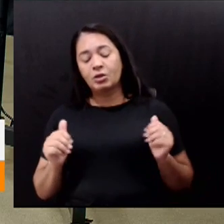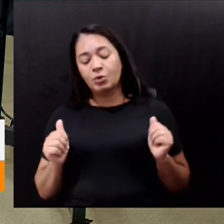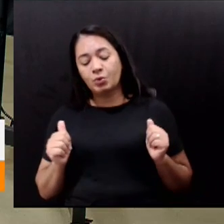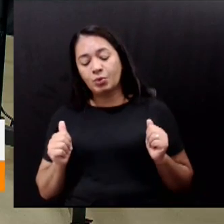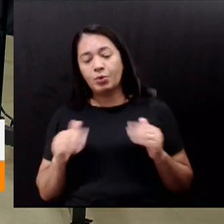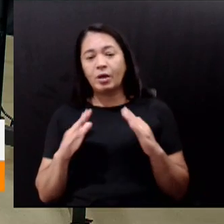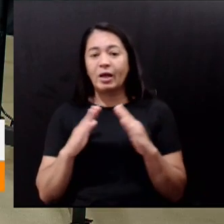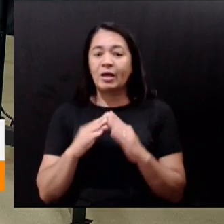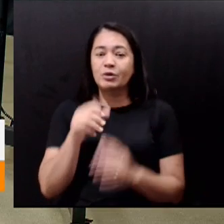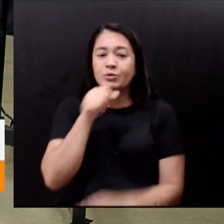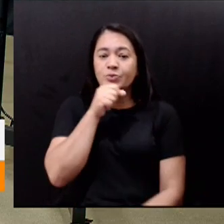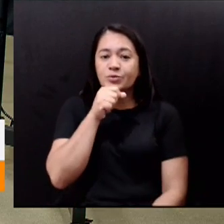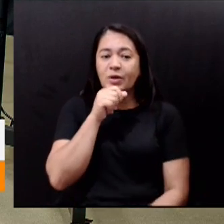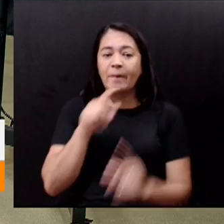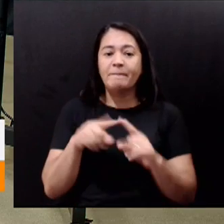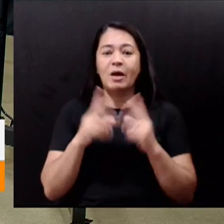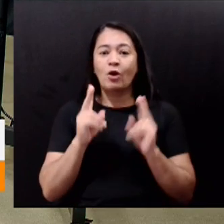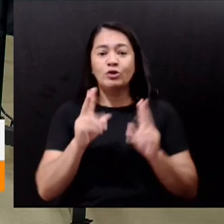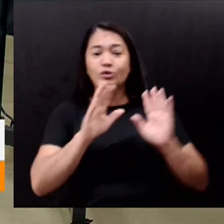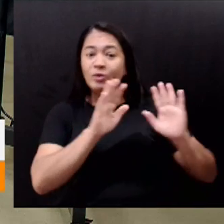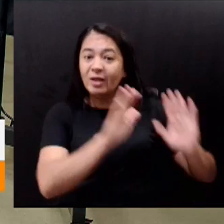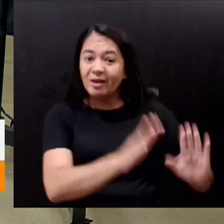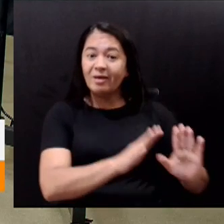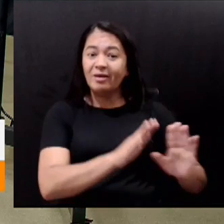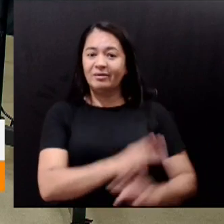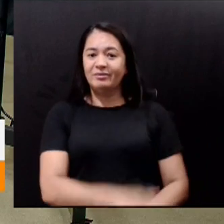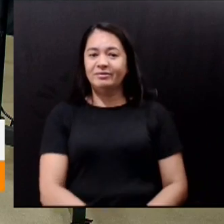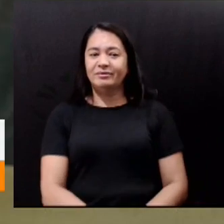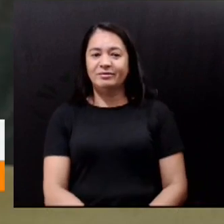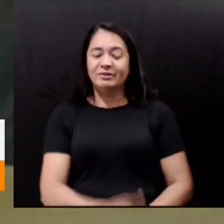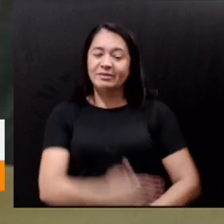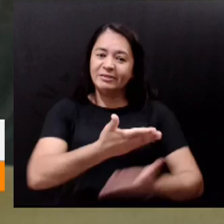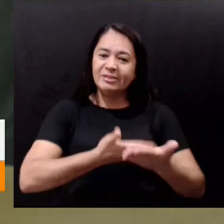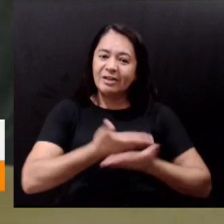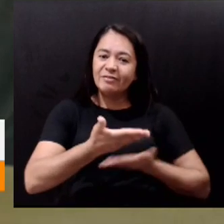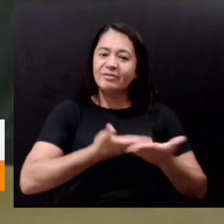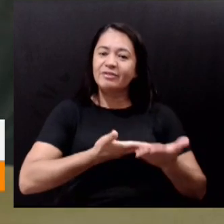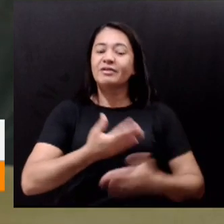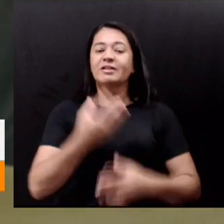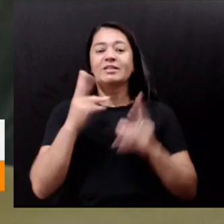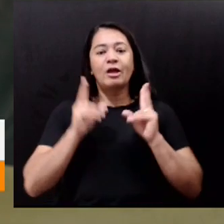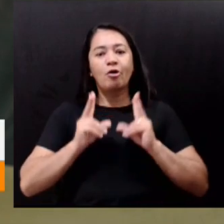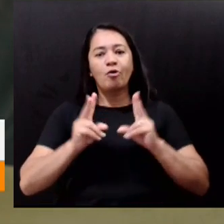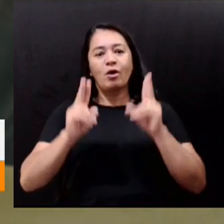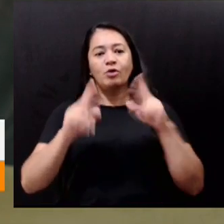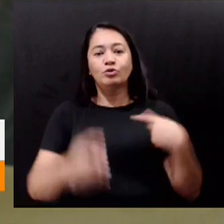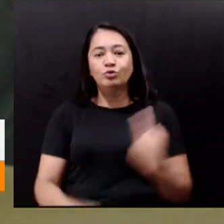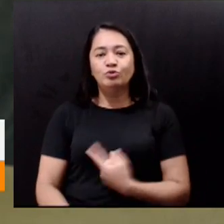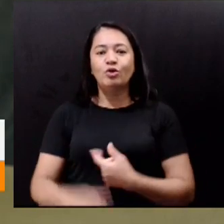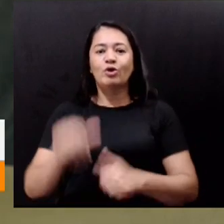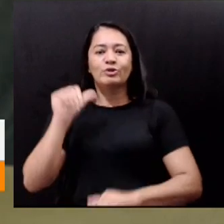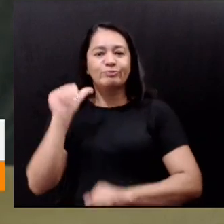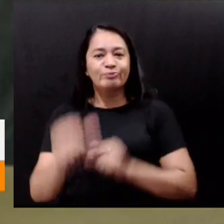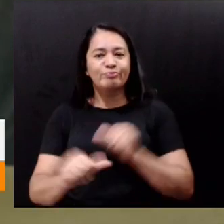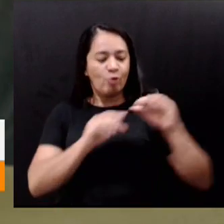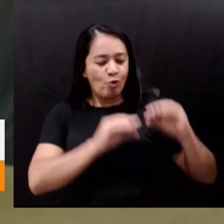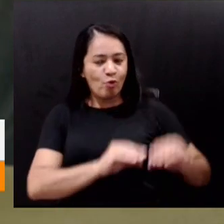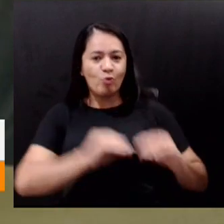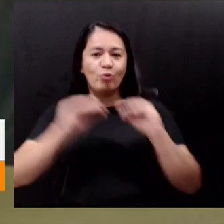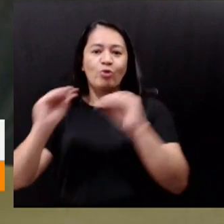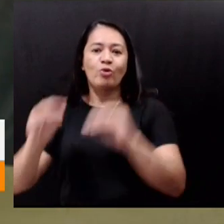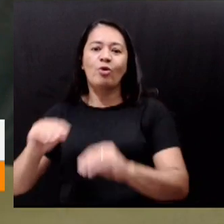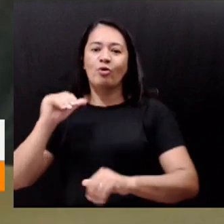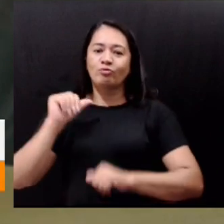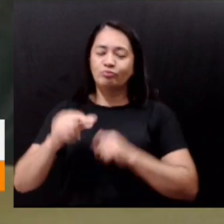elas continuam lá, né? E a convivência é a mesma. Nós que mudamos, né? A gente que evoluiu